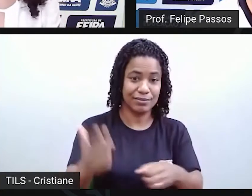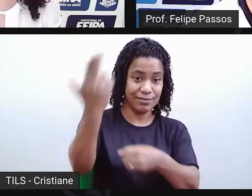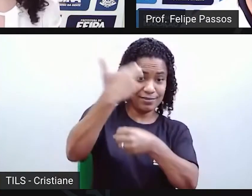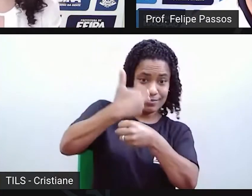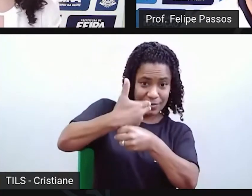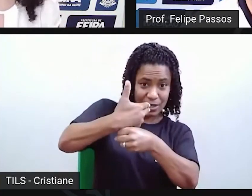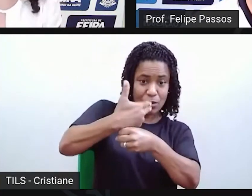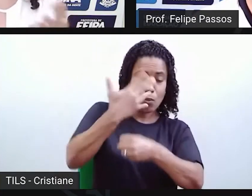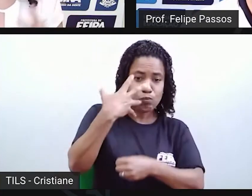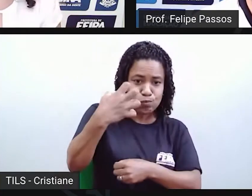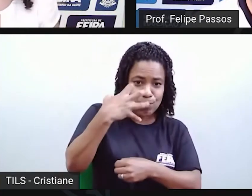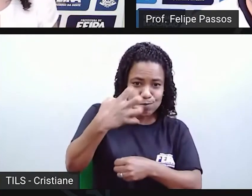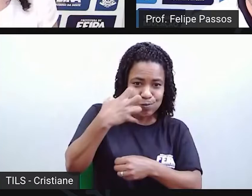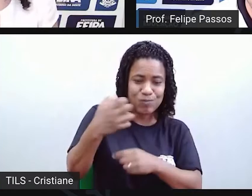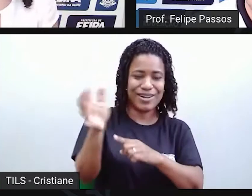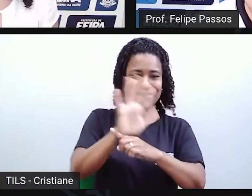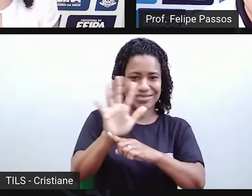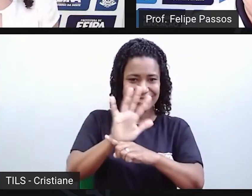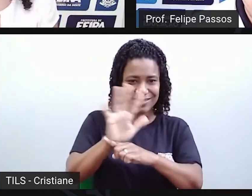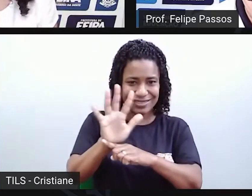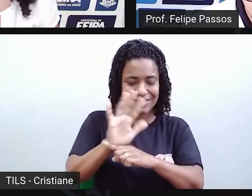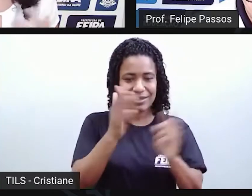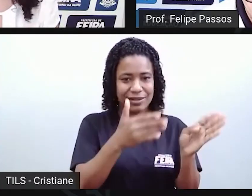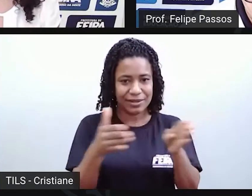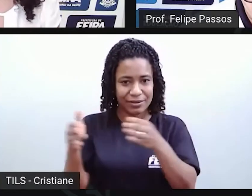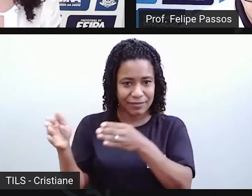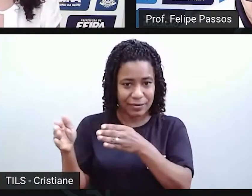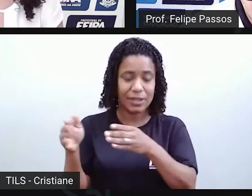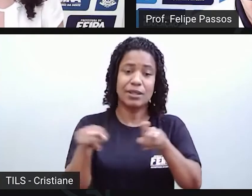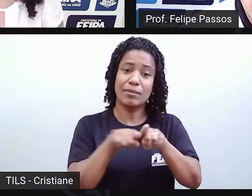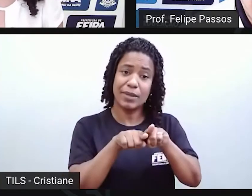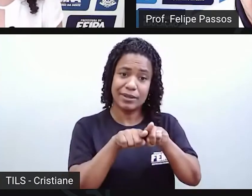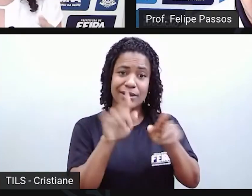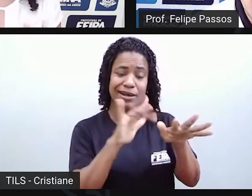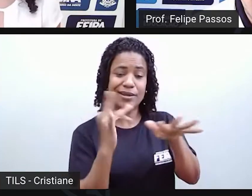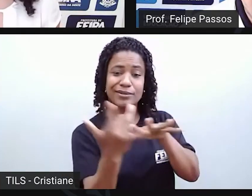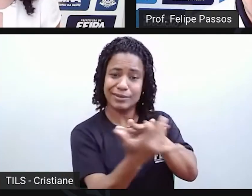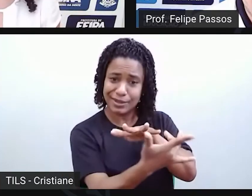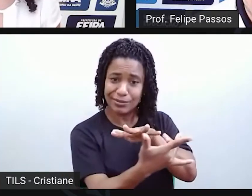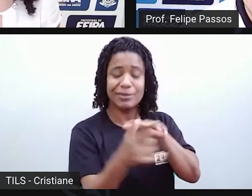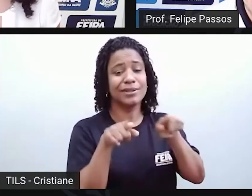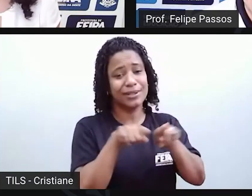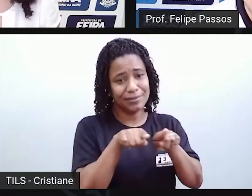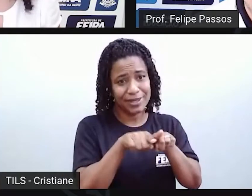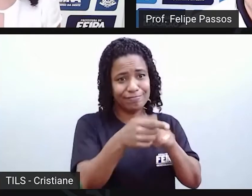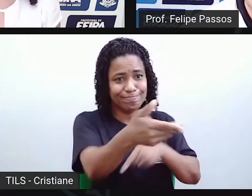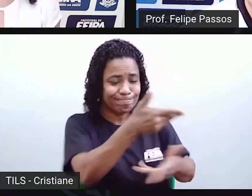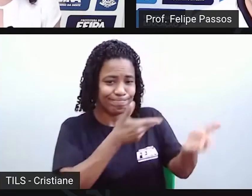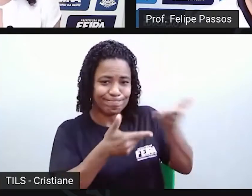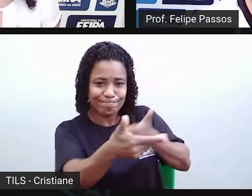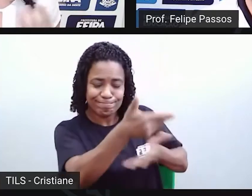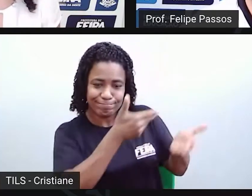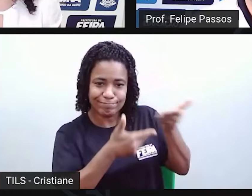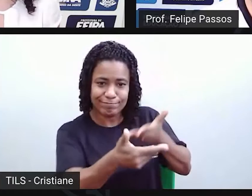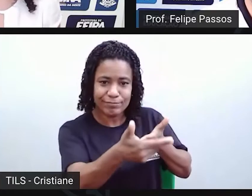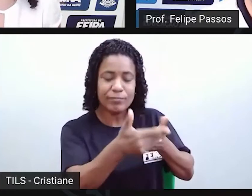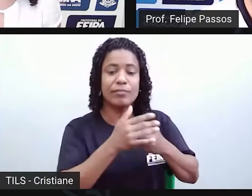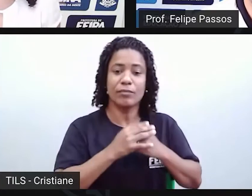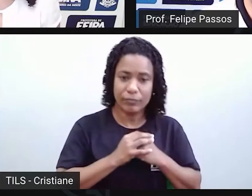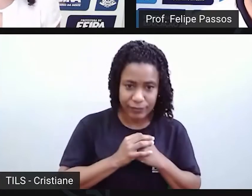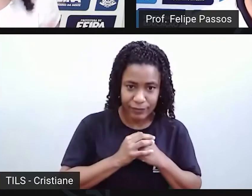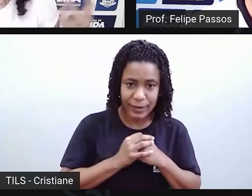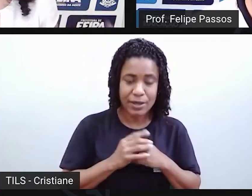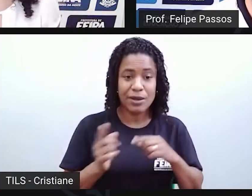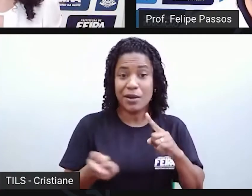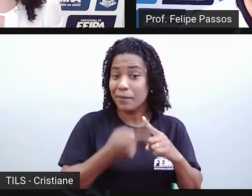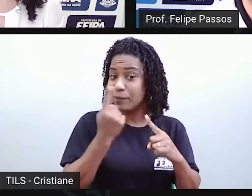E assim como nas redes sociais, a nossa relação com as outras pessoas, elas são intermediadas. Então, o primeiro ponto que